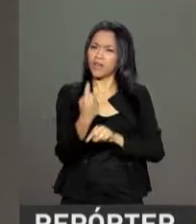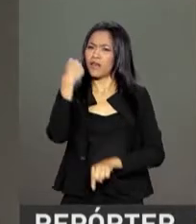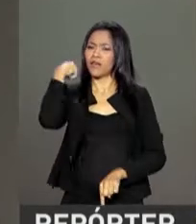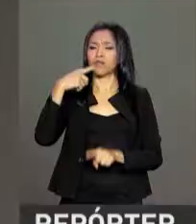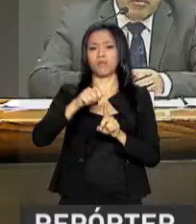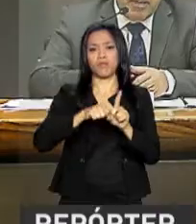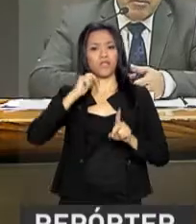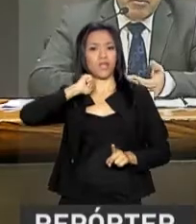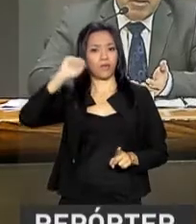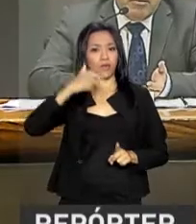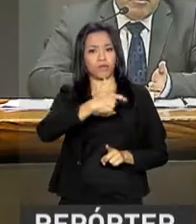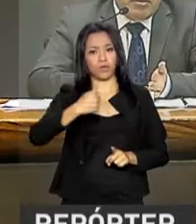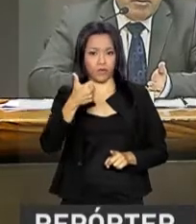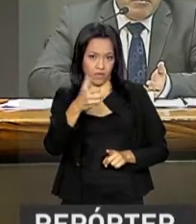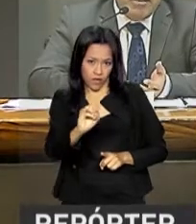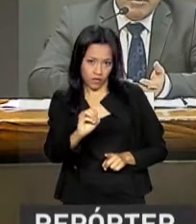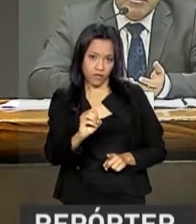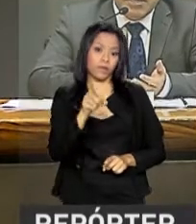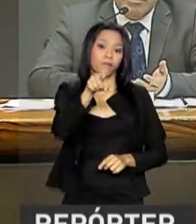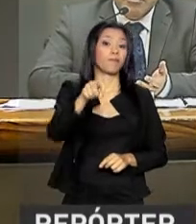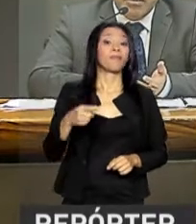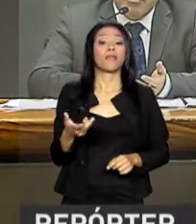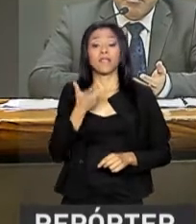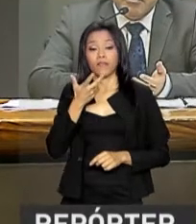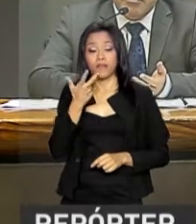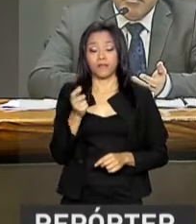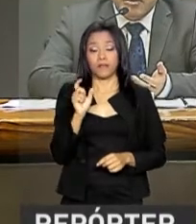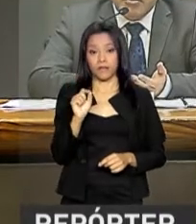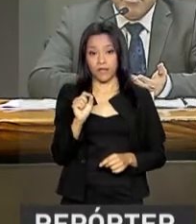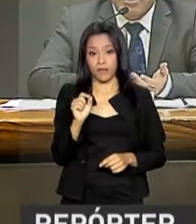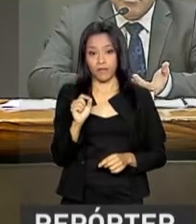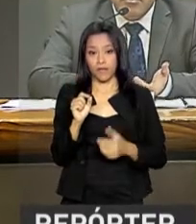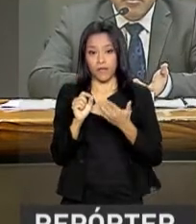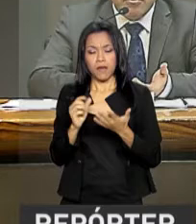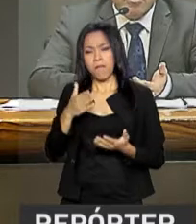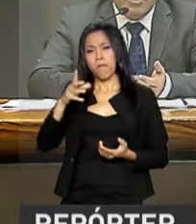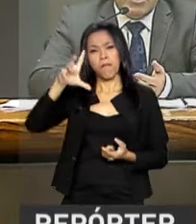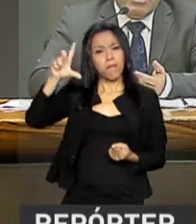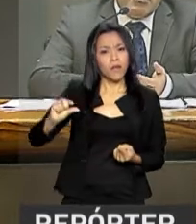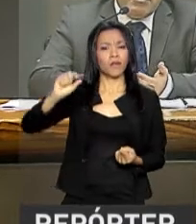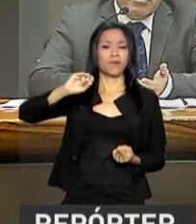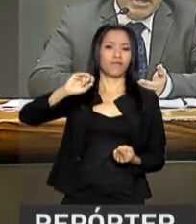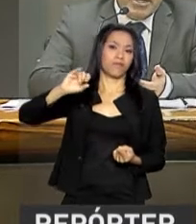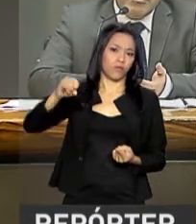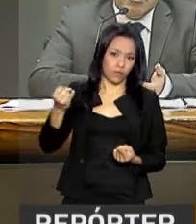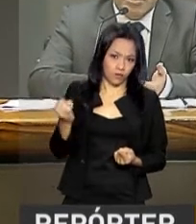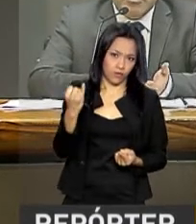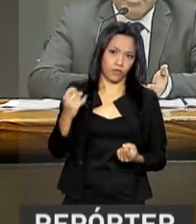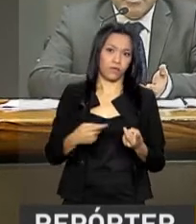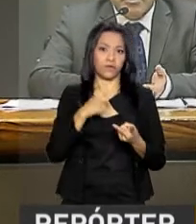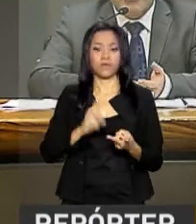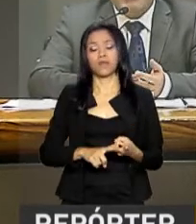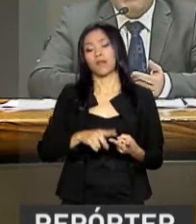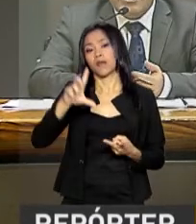2010 este ambiente é mais favorável a menores taxas de juros em um ambiente marcado por